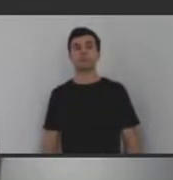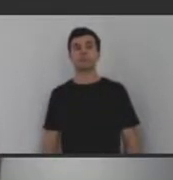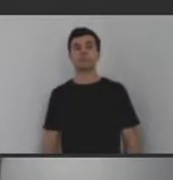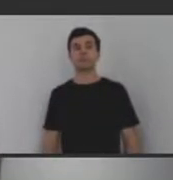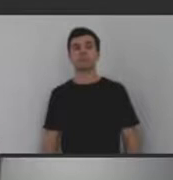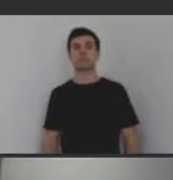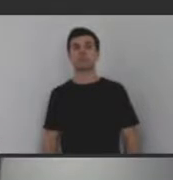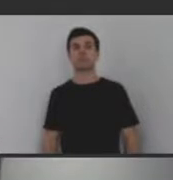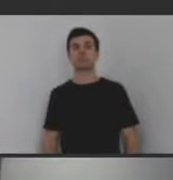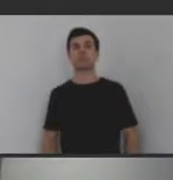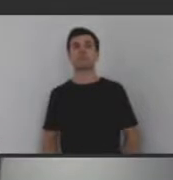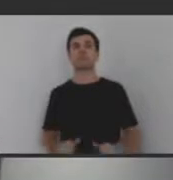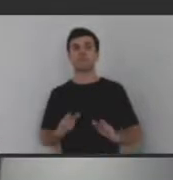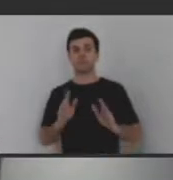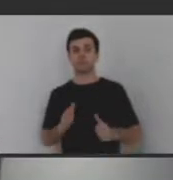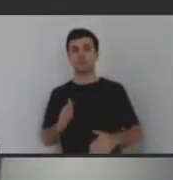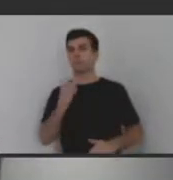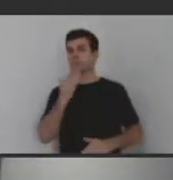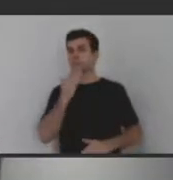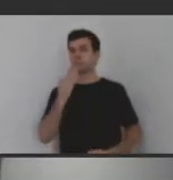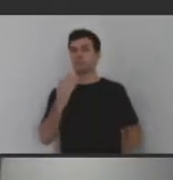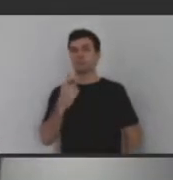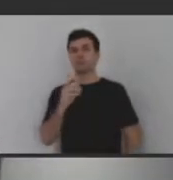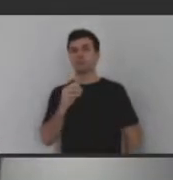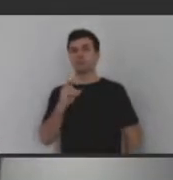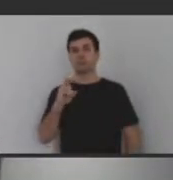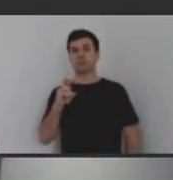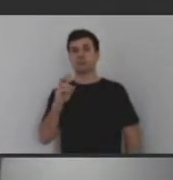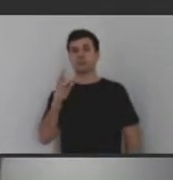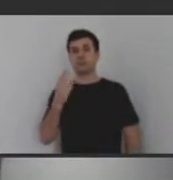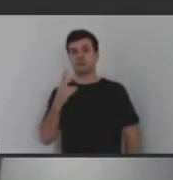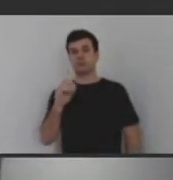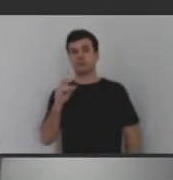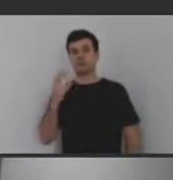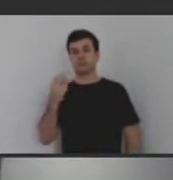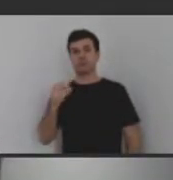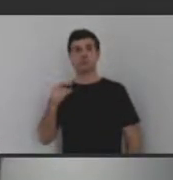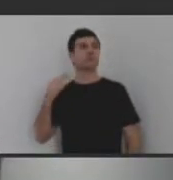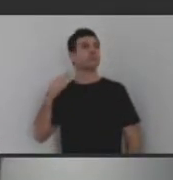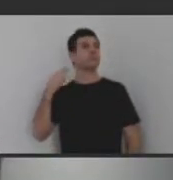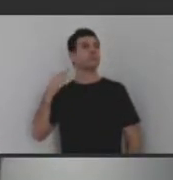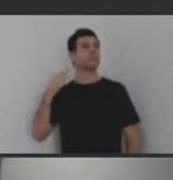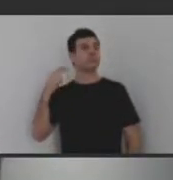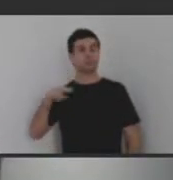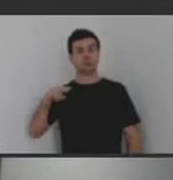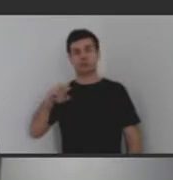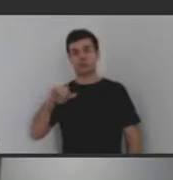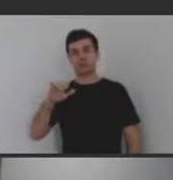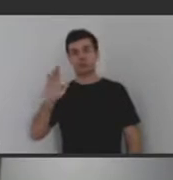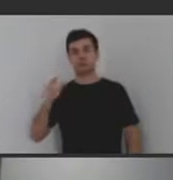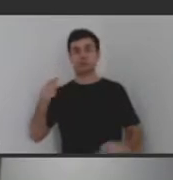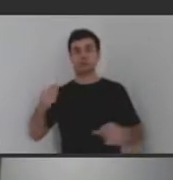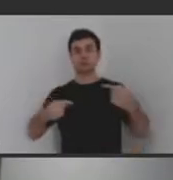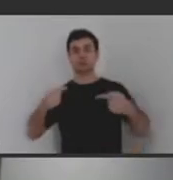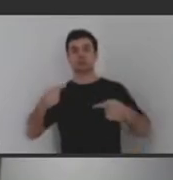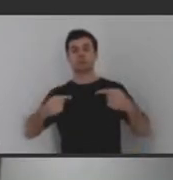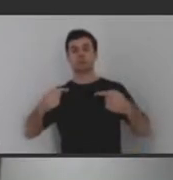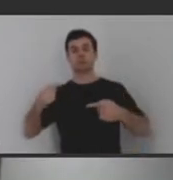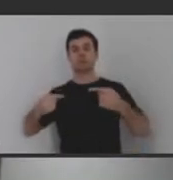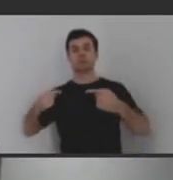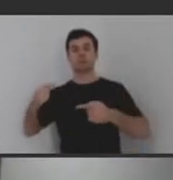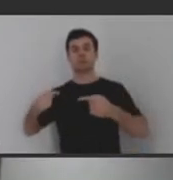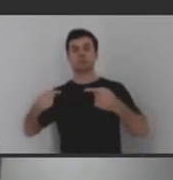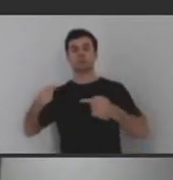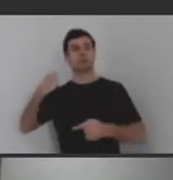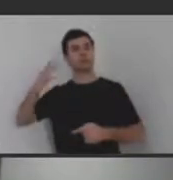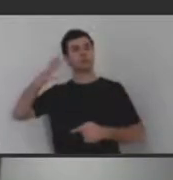A moção de apelo de número 105 de 2020, de autoria do vereador Neido Gás, continua em discussão. Não